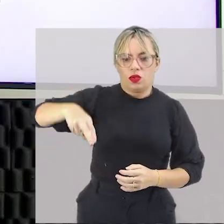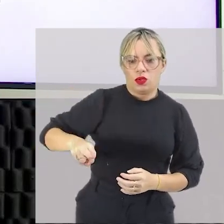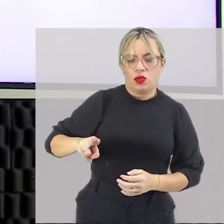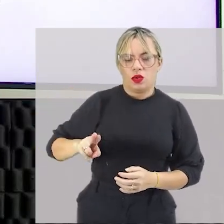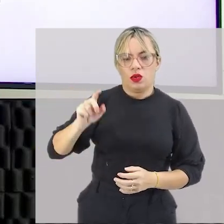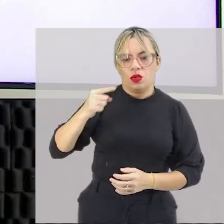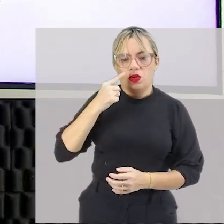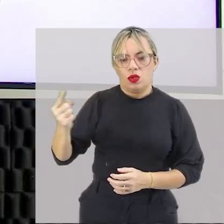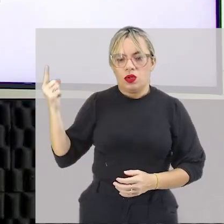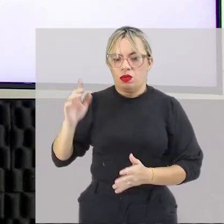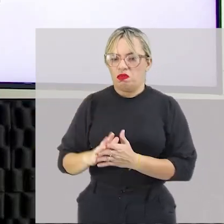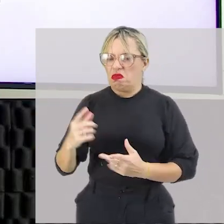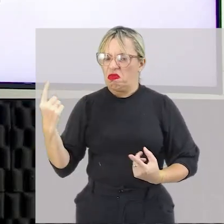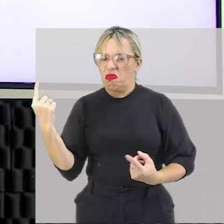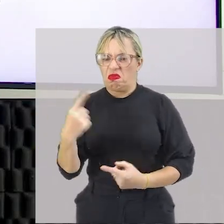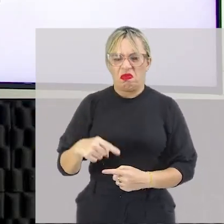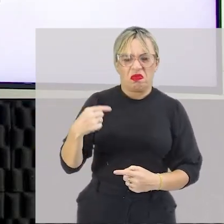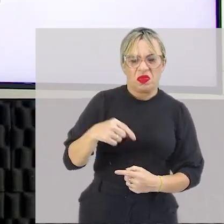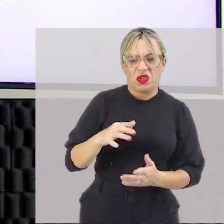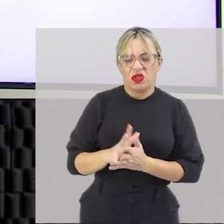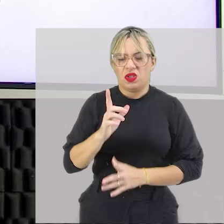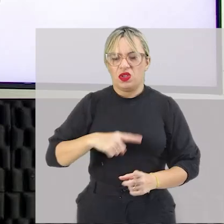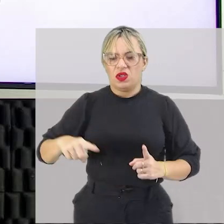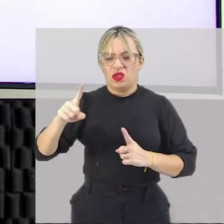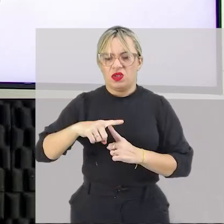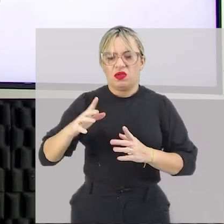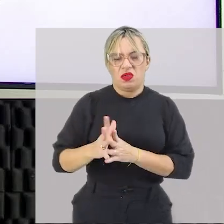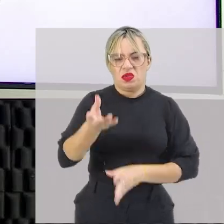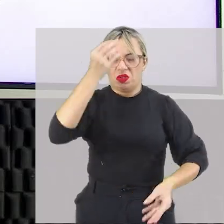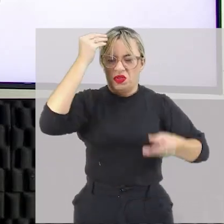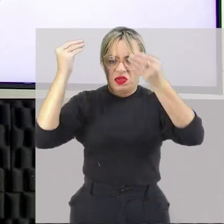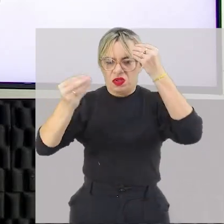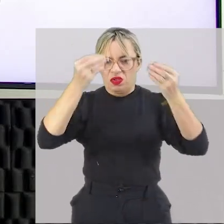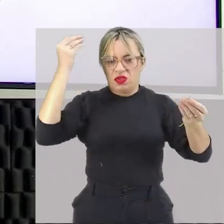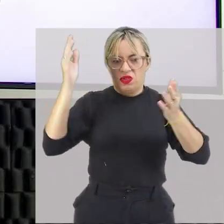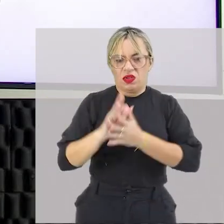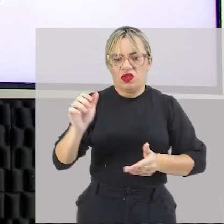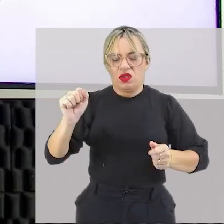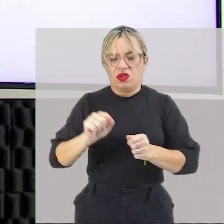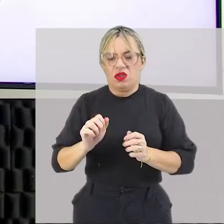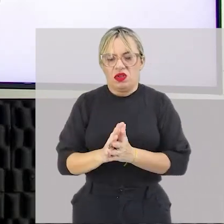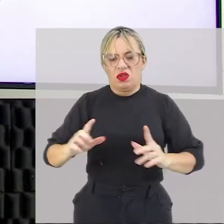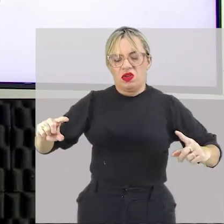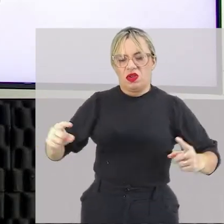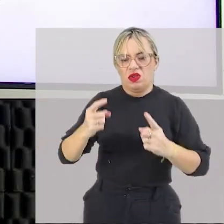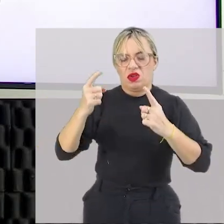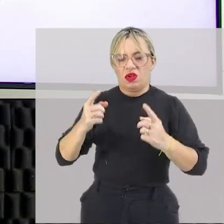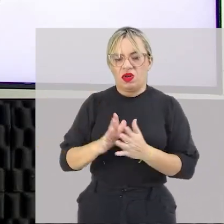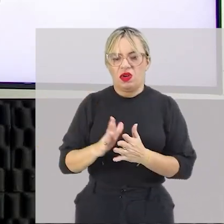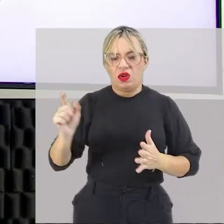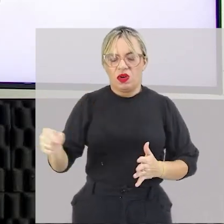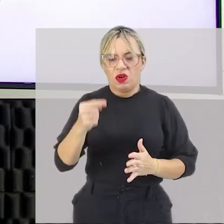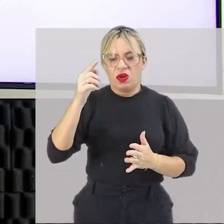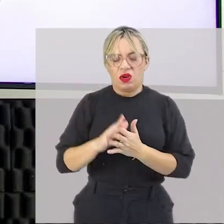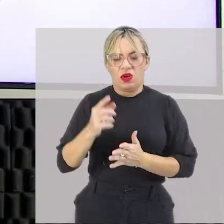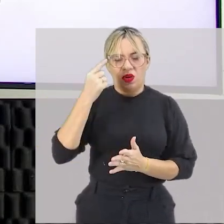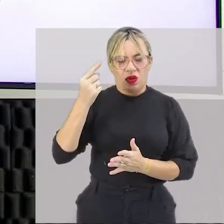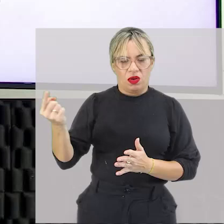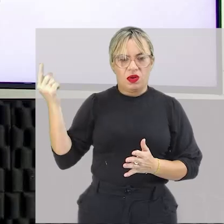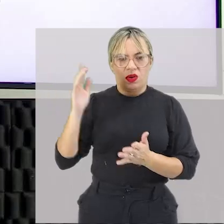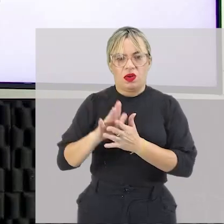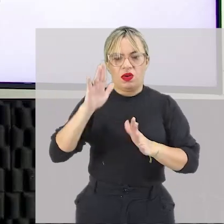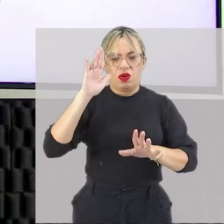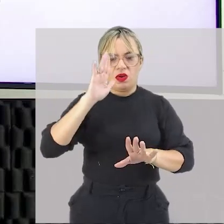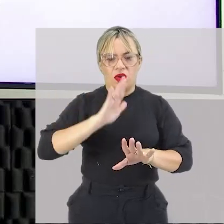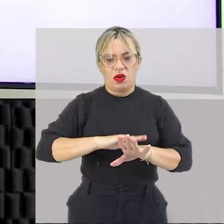Unificado, condena qualquer tipo de assimilação, fazendo combate à ideologia da democracia racial, que era